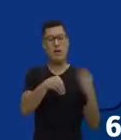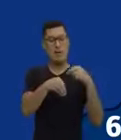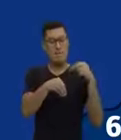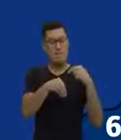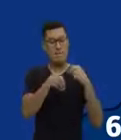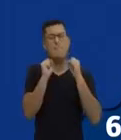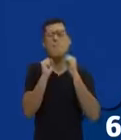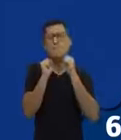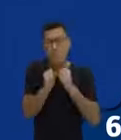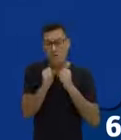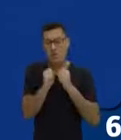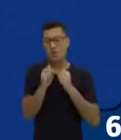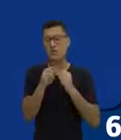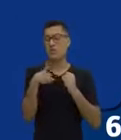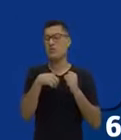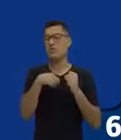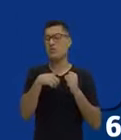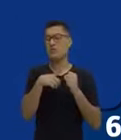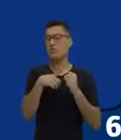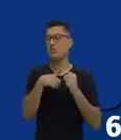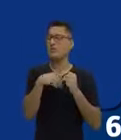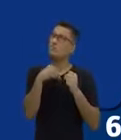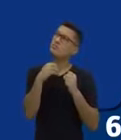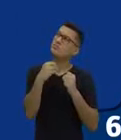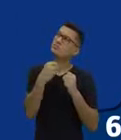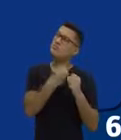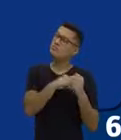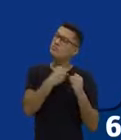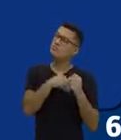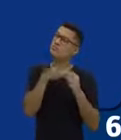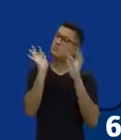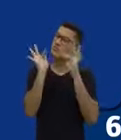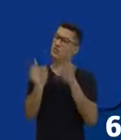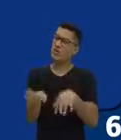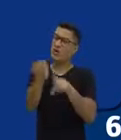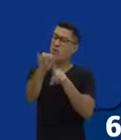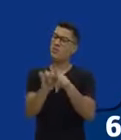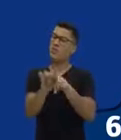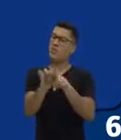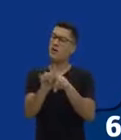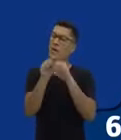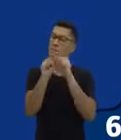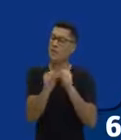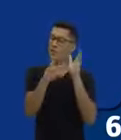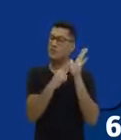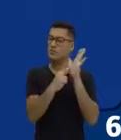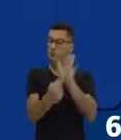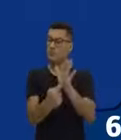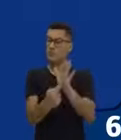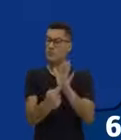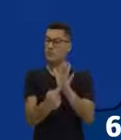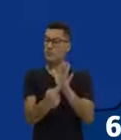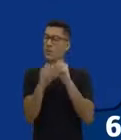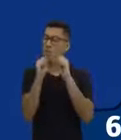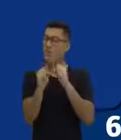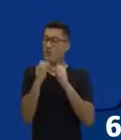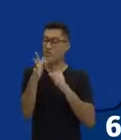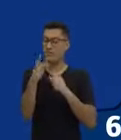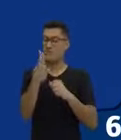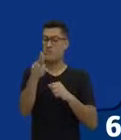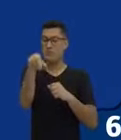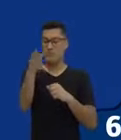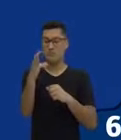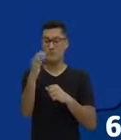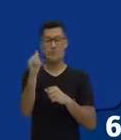vê-la como uma função afim? Será que o quanto ele recebe no final do mês vai ser representado por uma função afim? E aí vamos